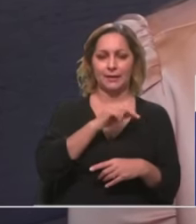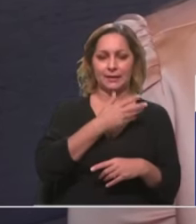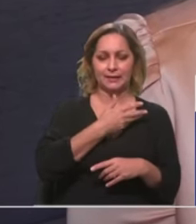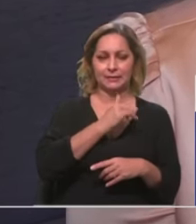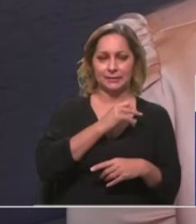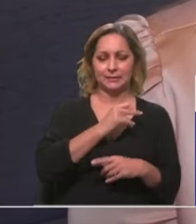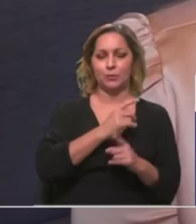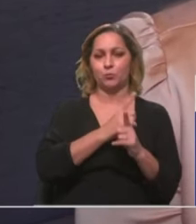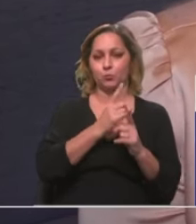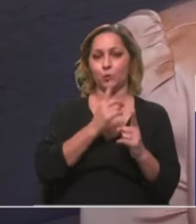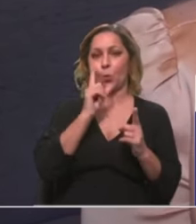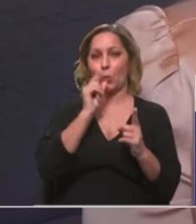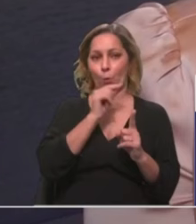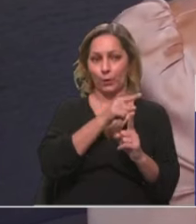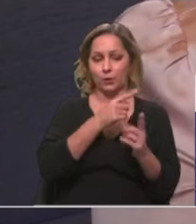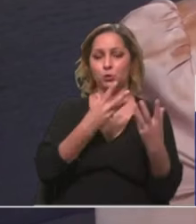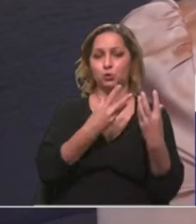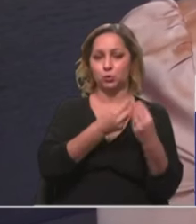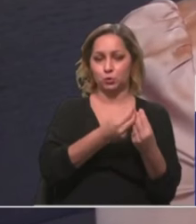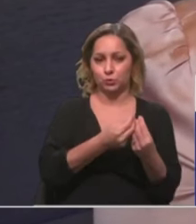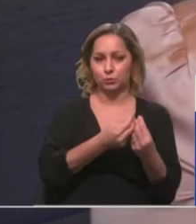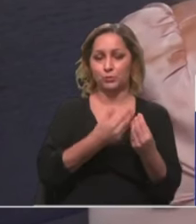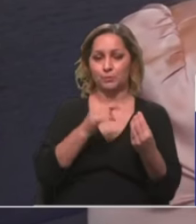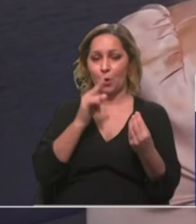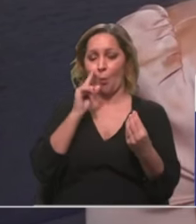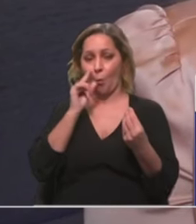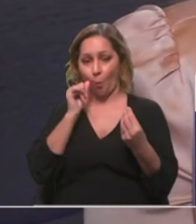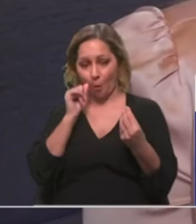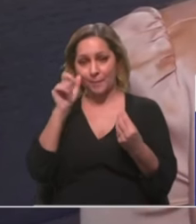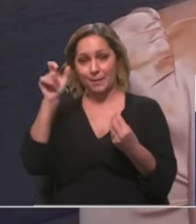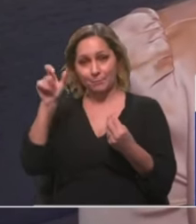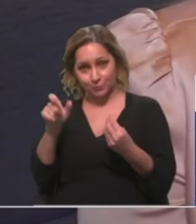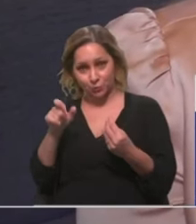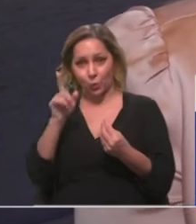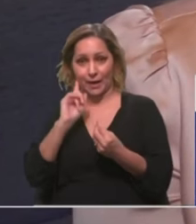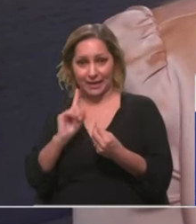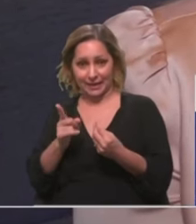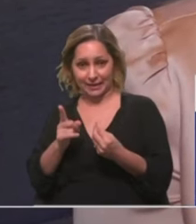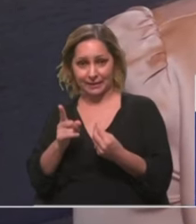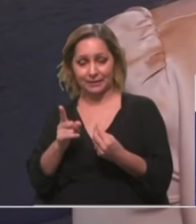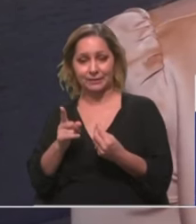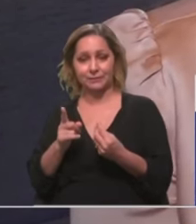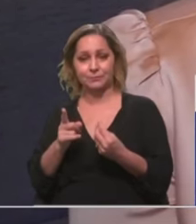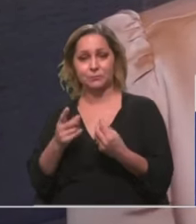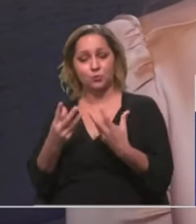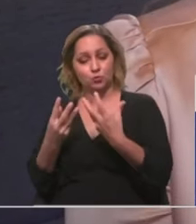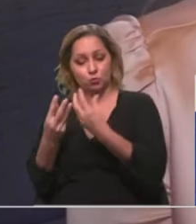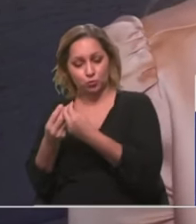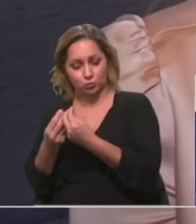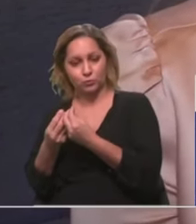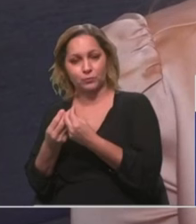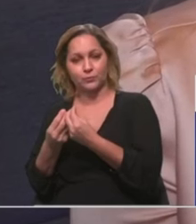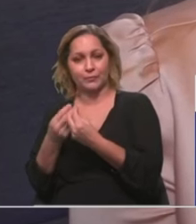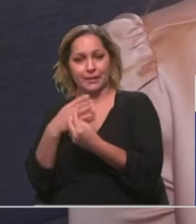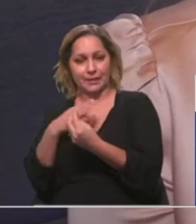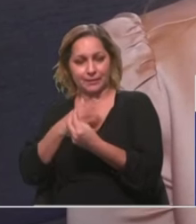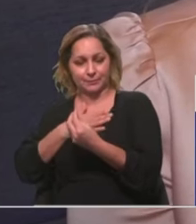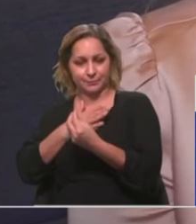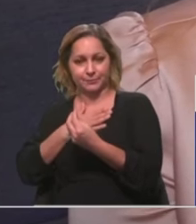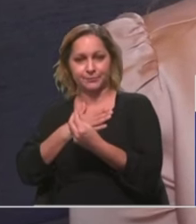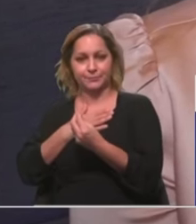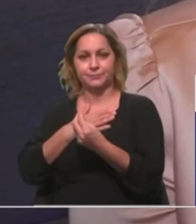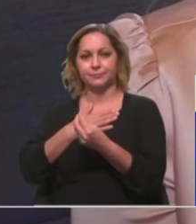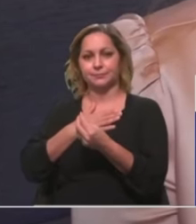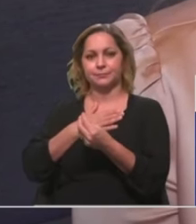com ele mas o homem dela o a pessoa com quem ela H queria para ela